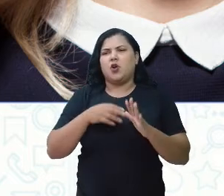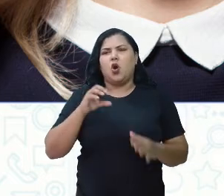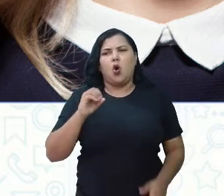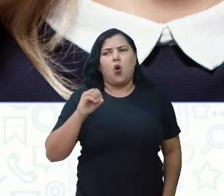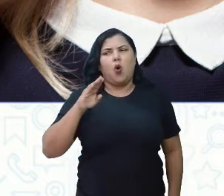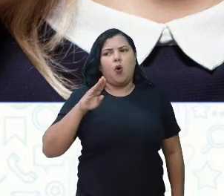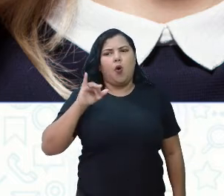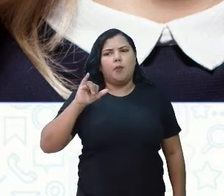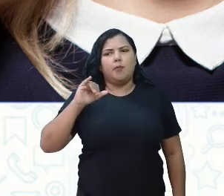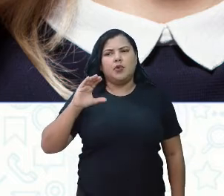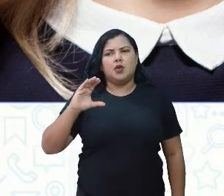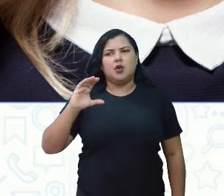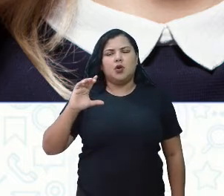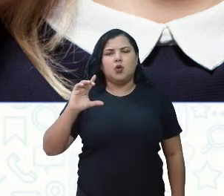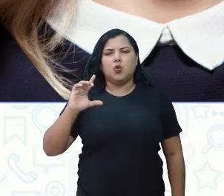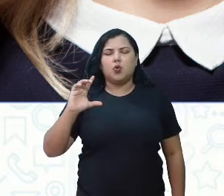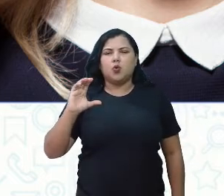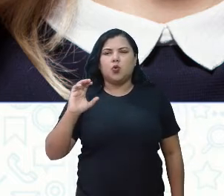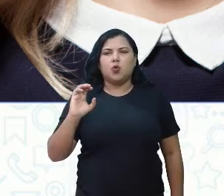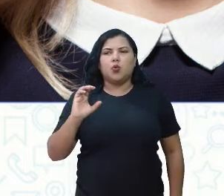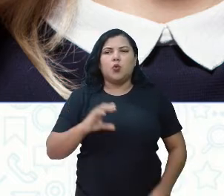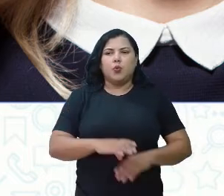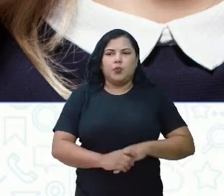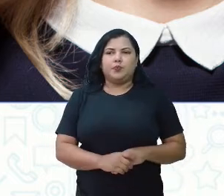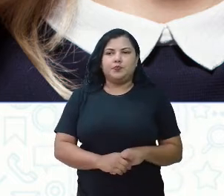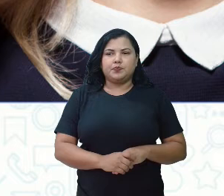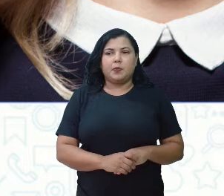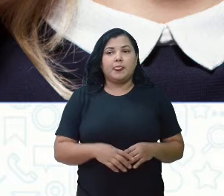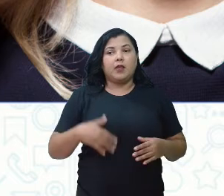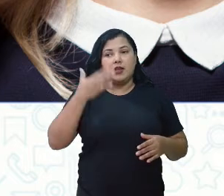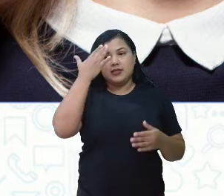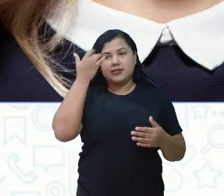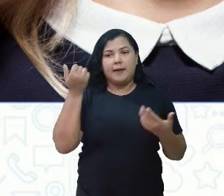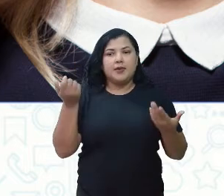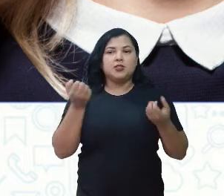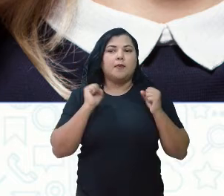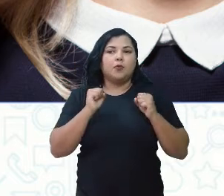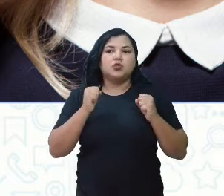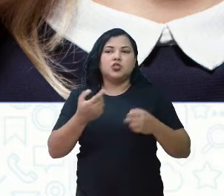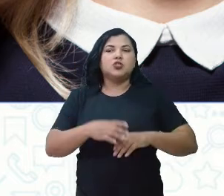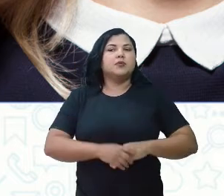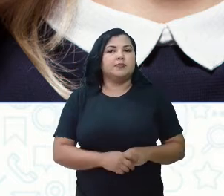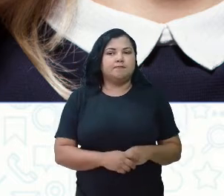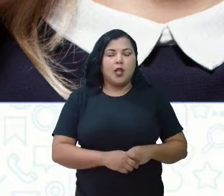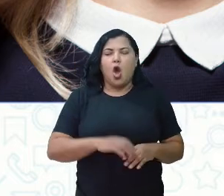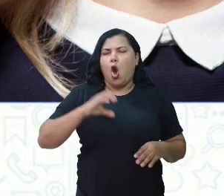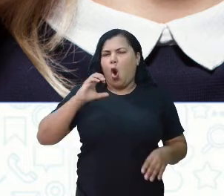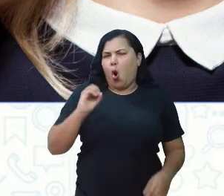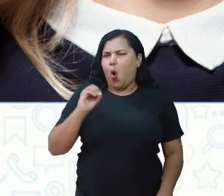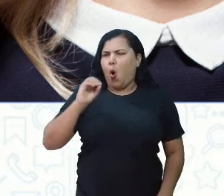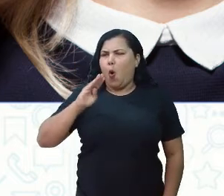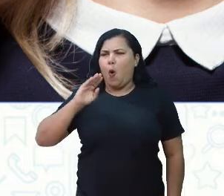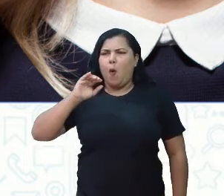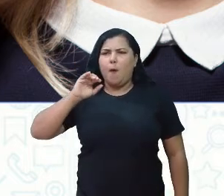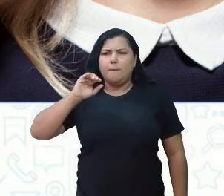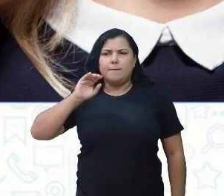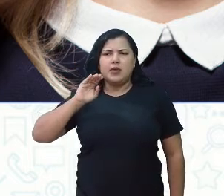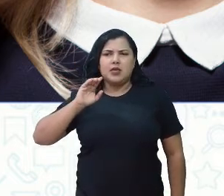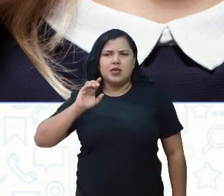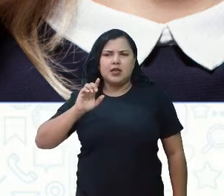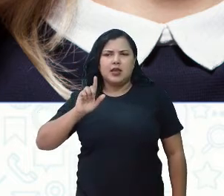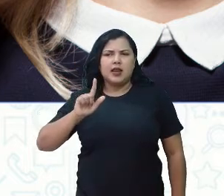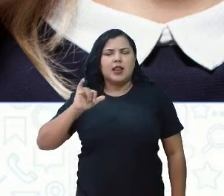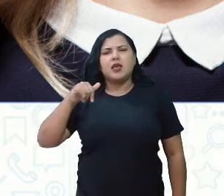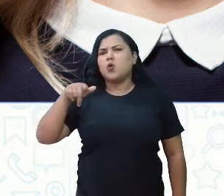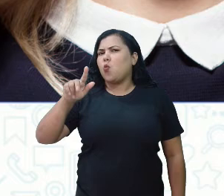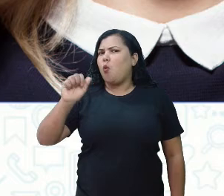dissimulada sabia. E queria ver se podiam chamar assim. Capitu deixou-se fitar e examinar. Só me perguntava o que era,